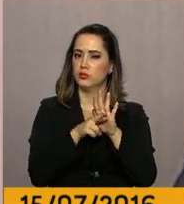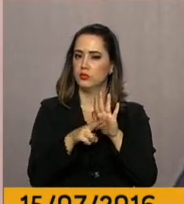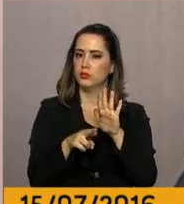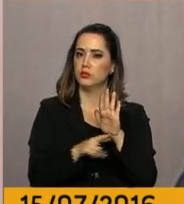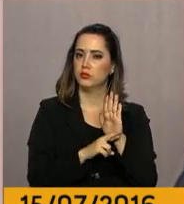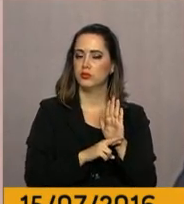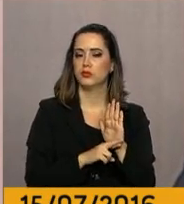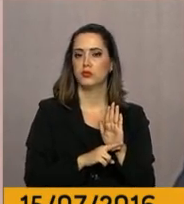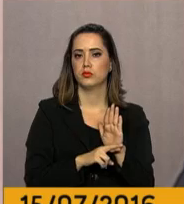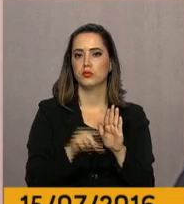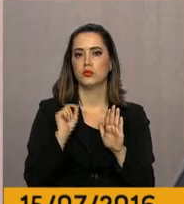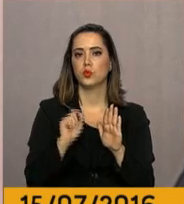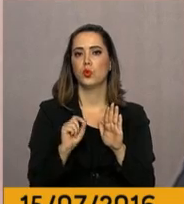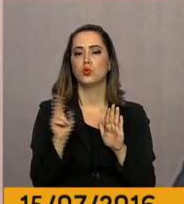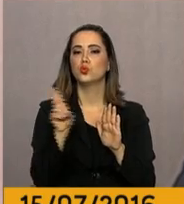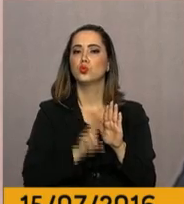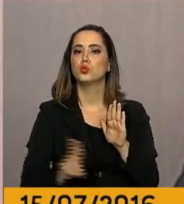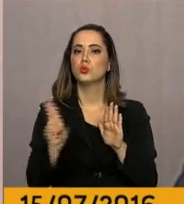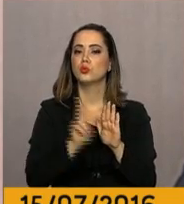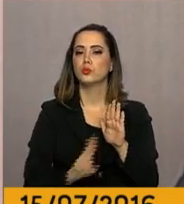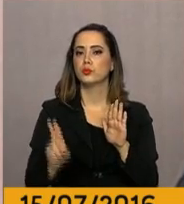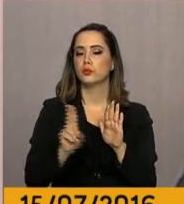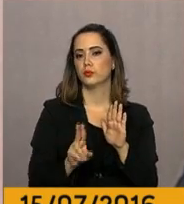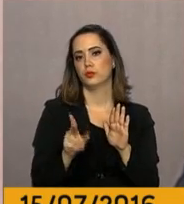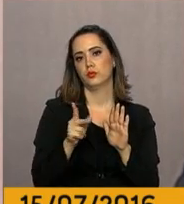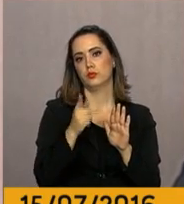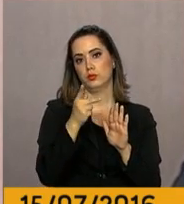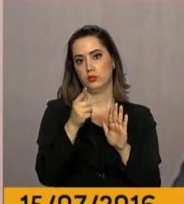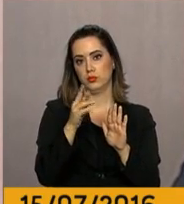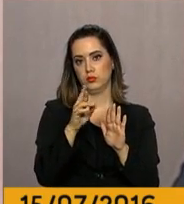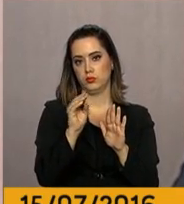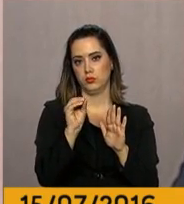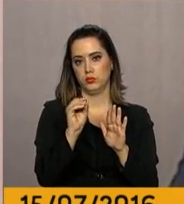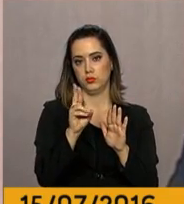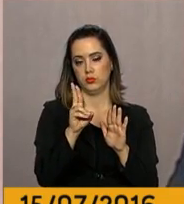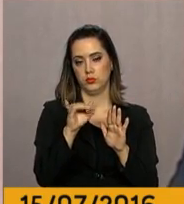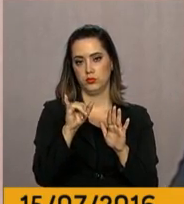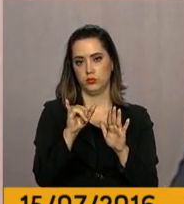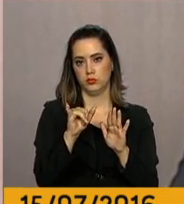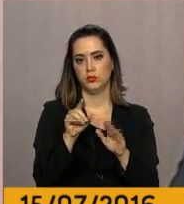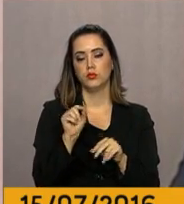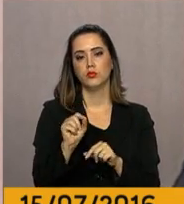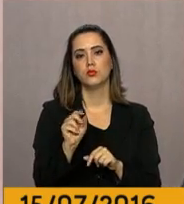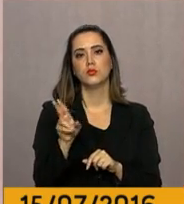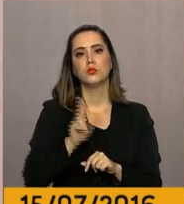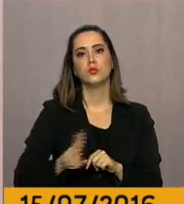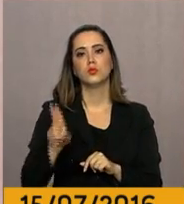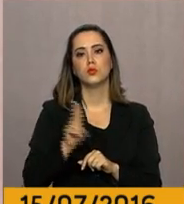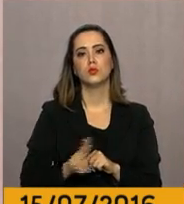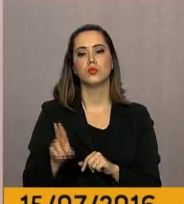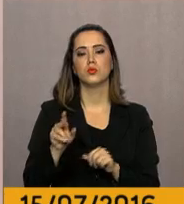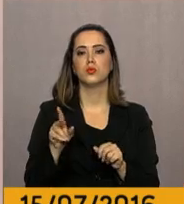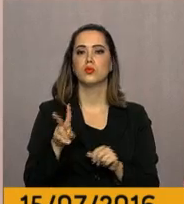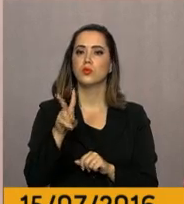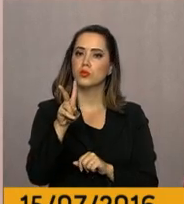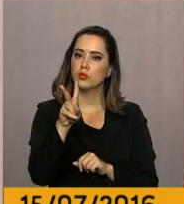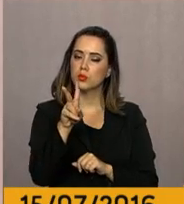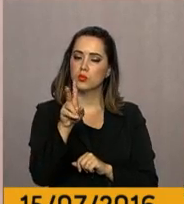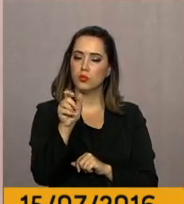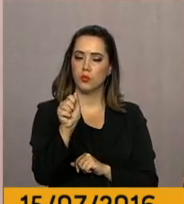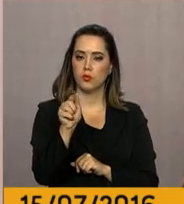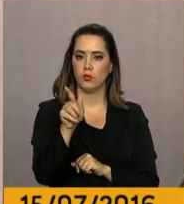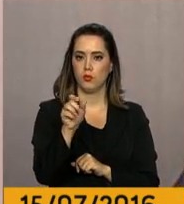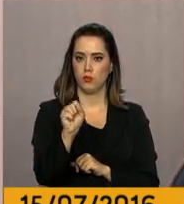com relação ao uso das vagas do ProUni, utilizando vagas remanescentes